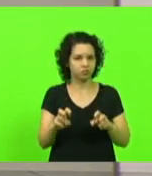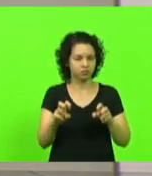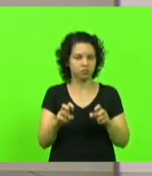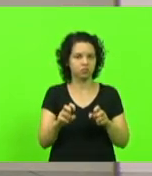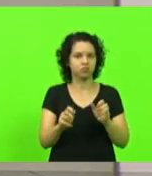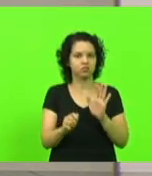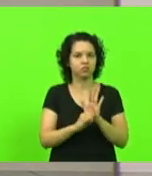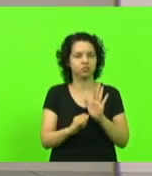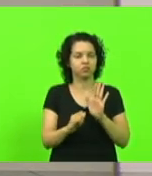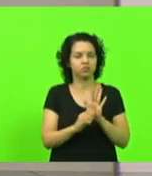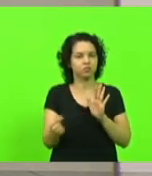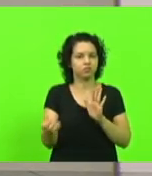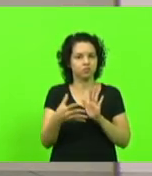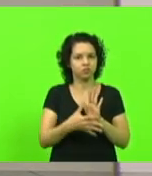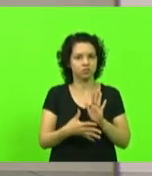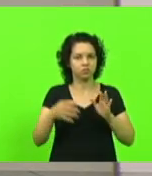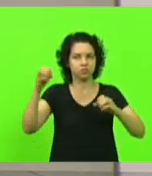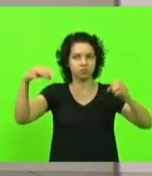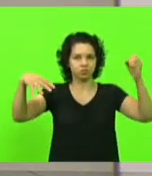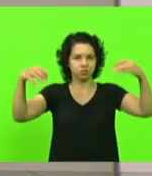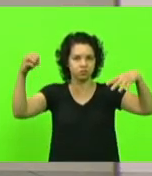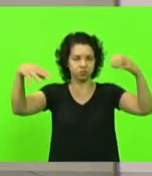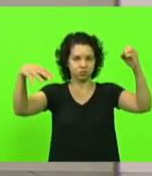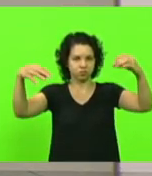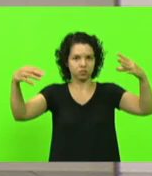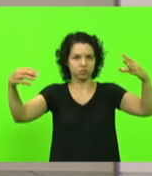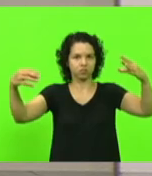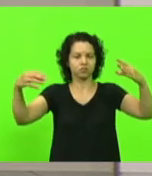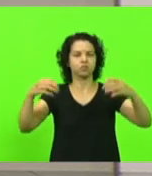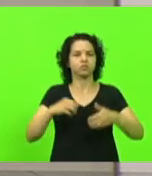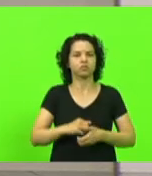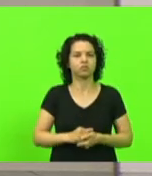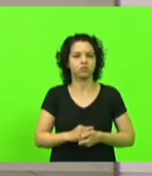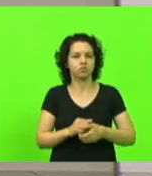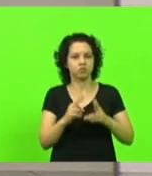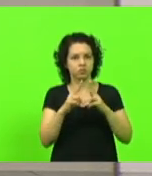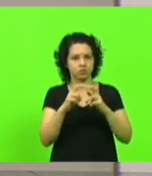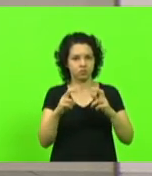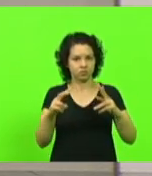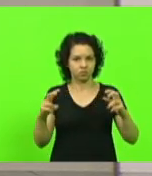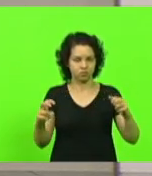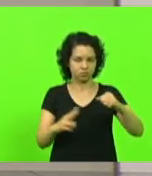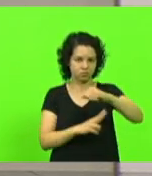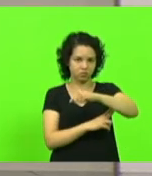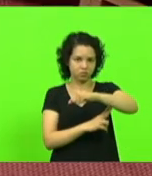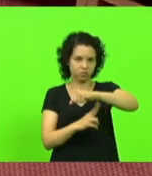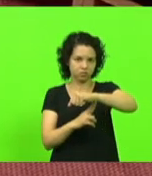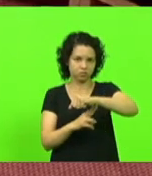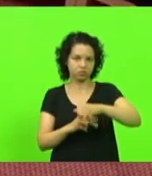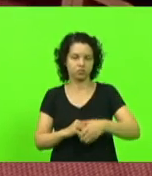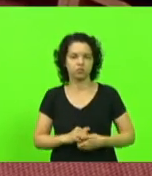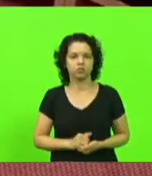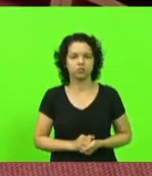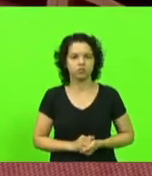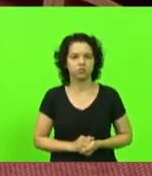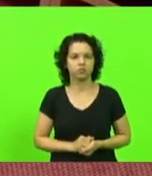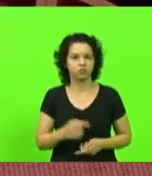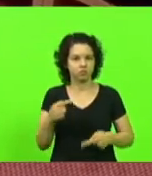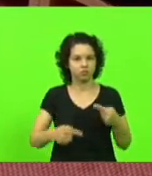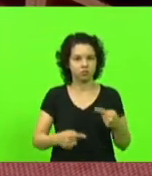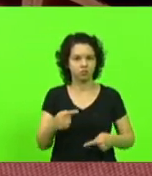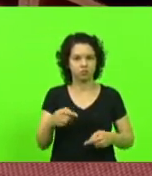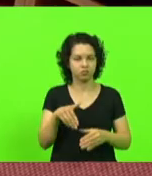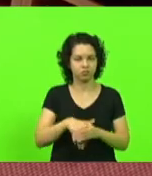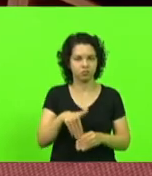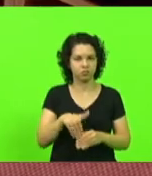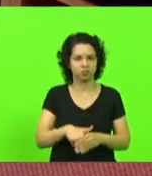para iluminação cênica da ponte Ercílio Luz. Em discussão. Não havendo quem queira discutir, em votação. Deputados que